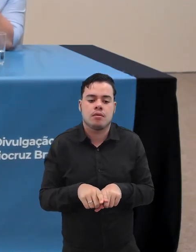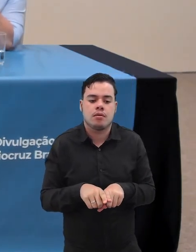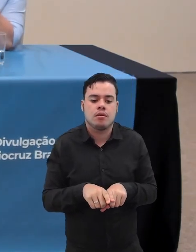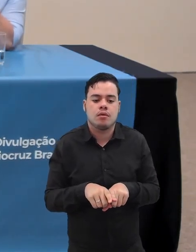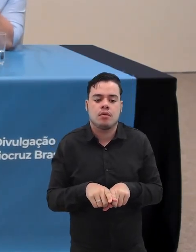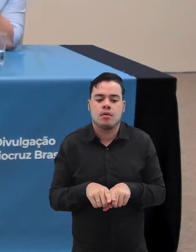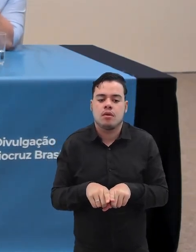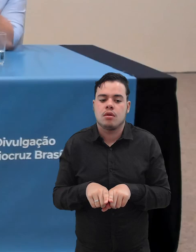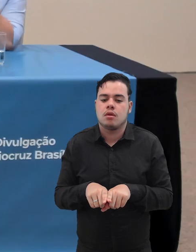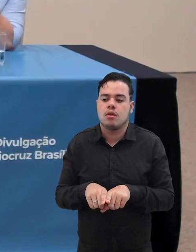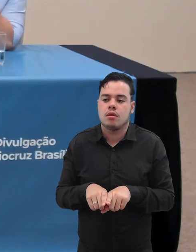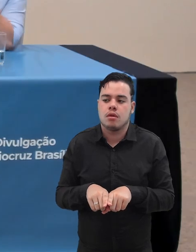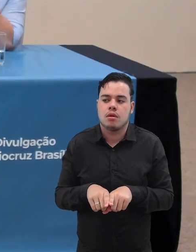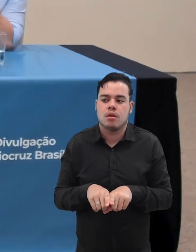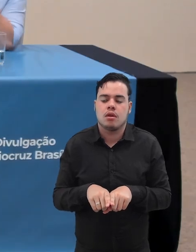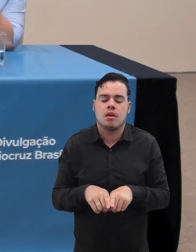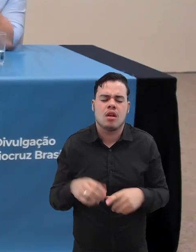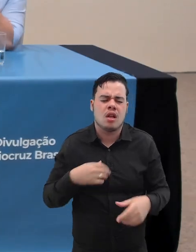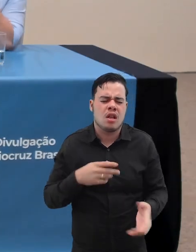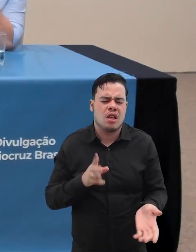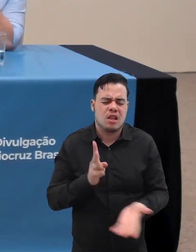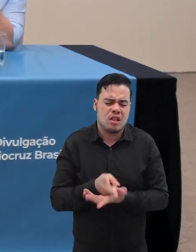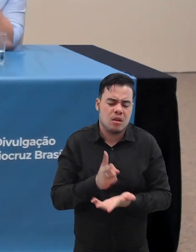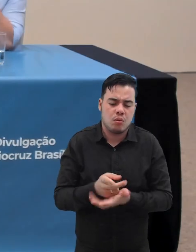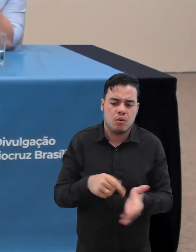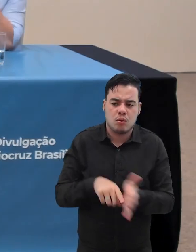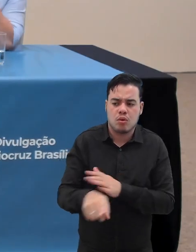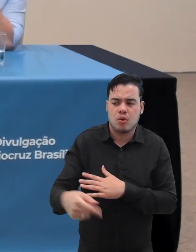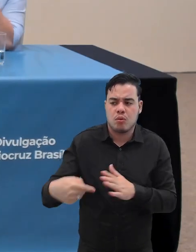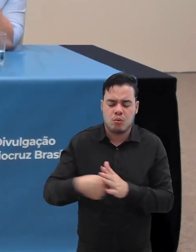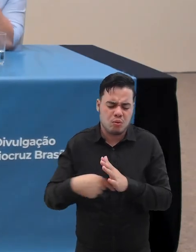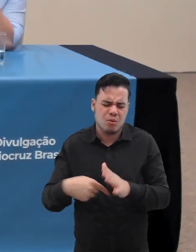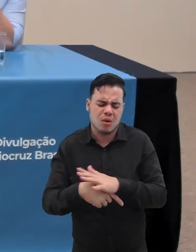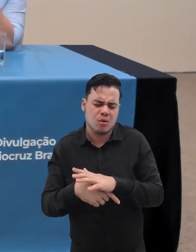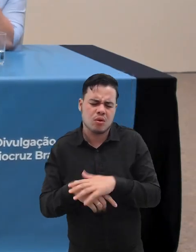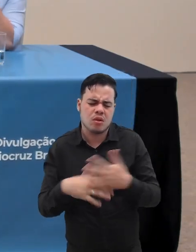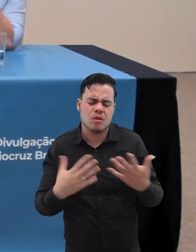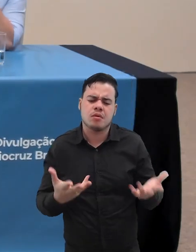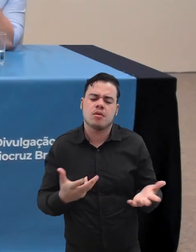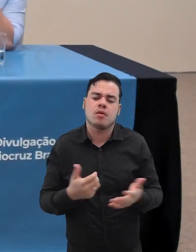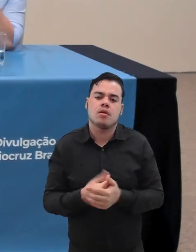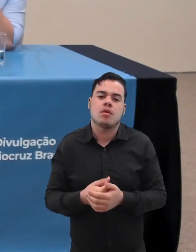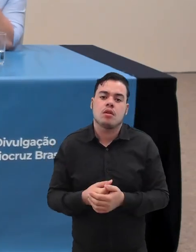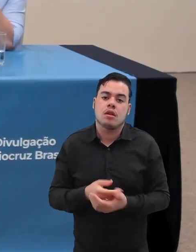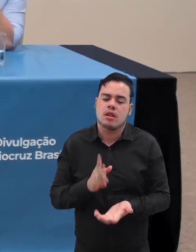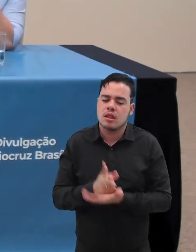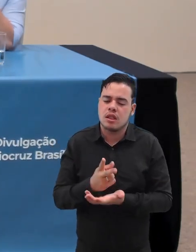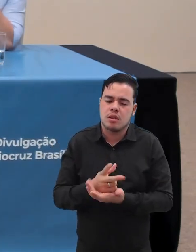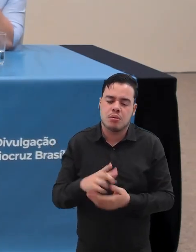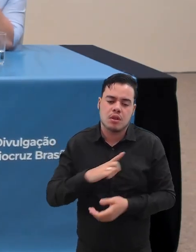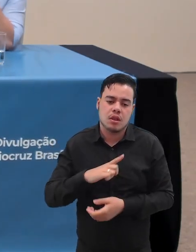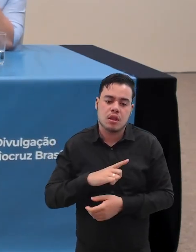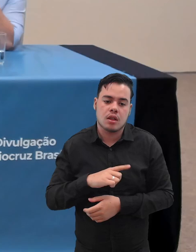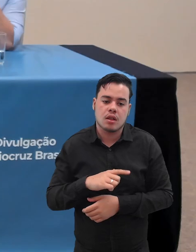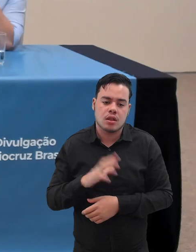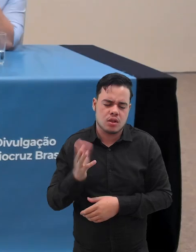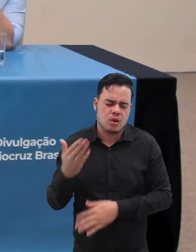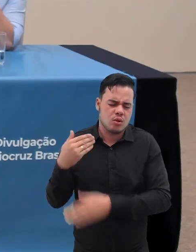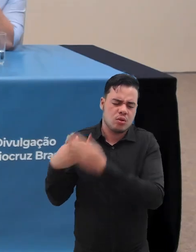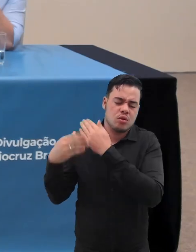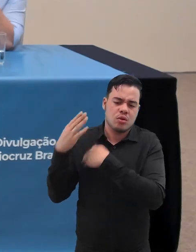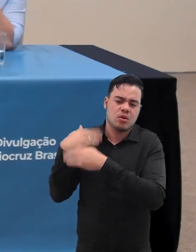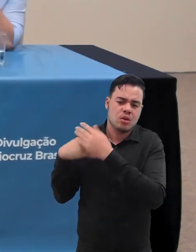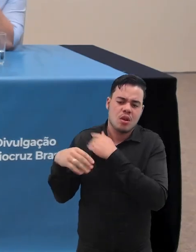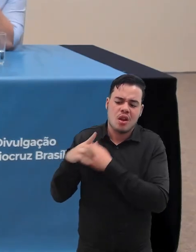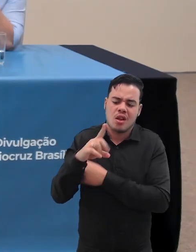me pergunto sempre, é sempre uma questão para a gente é contemplada em Lei Rouanet, enfim, sempre tem, já passamos por isso,